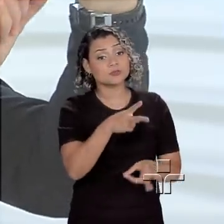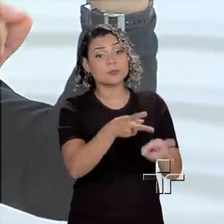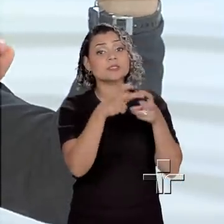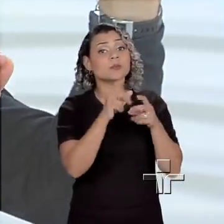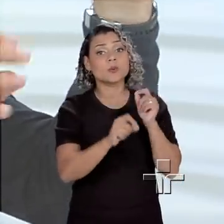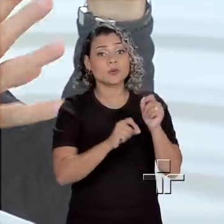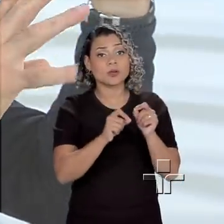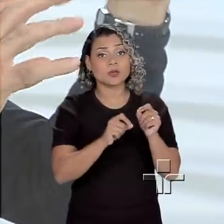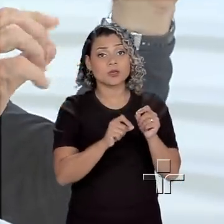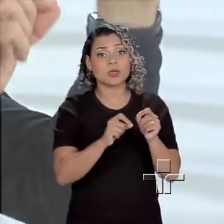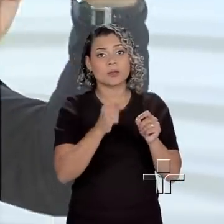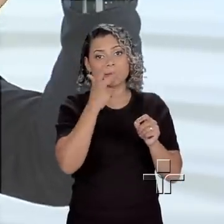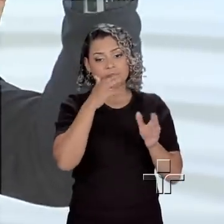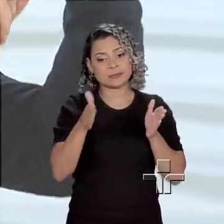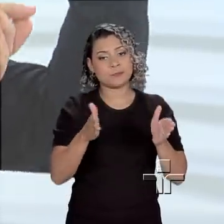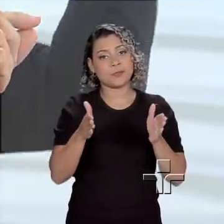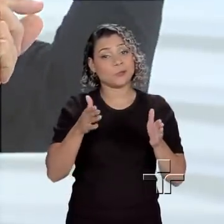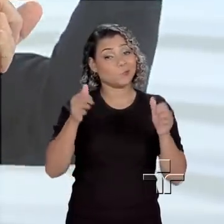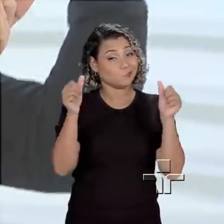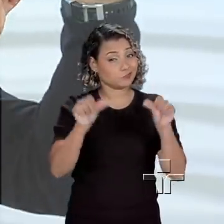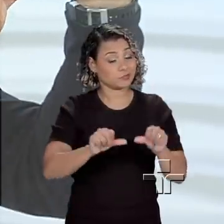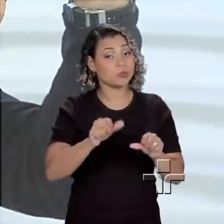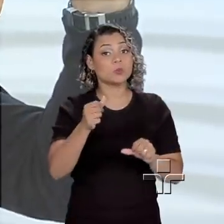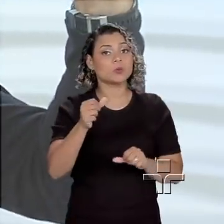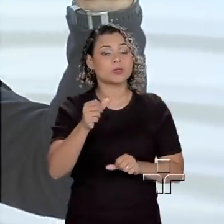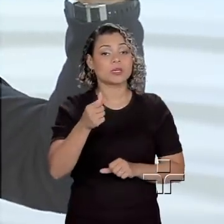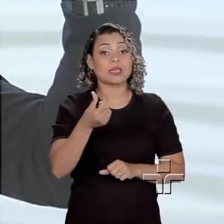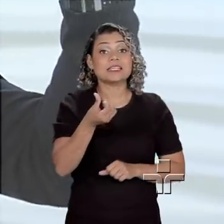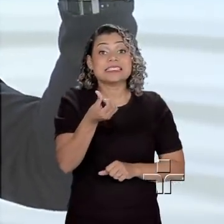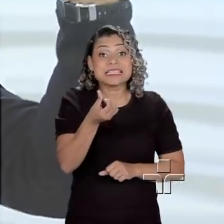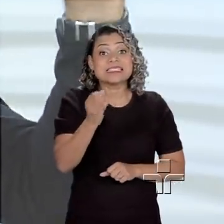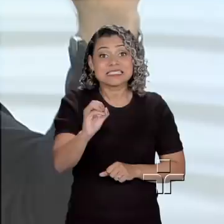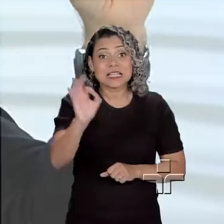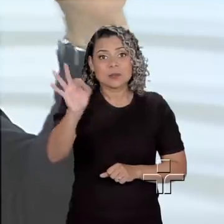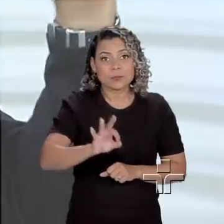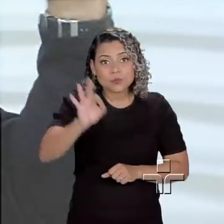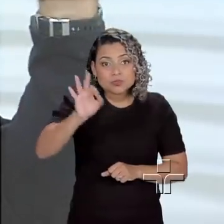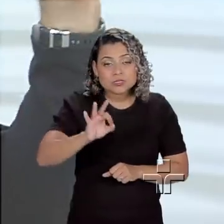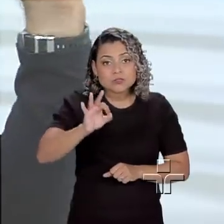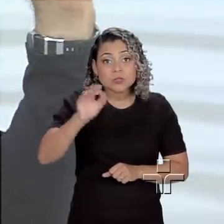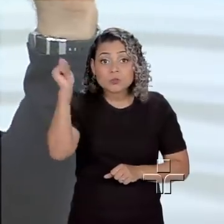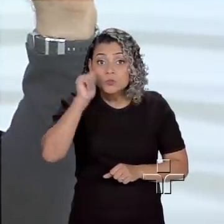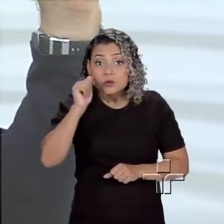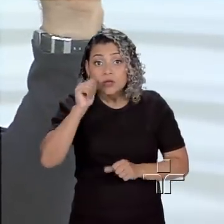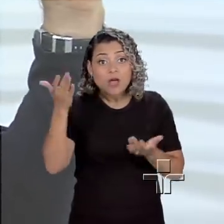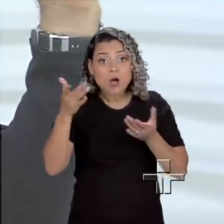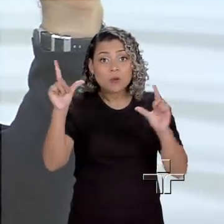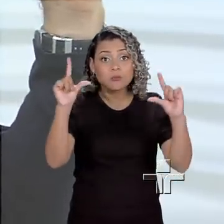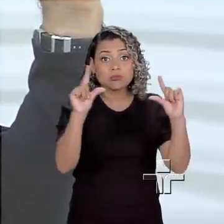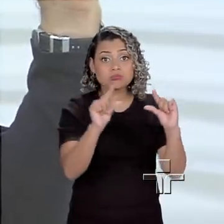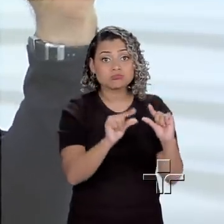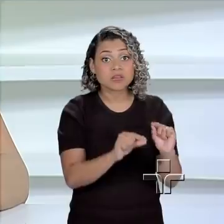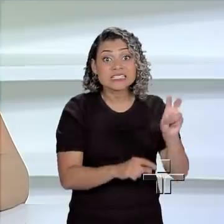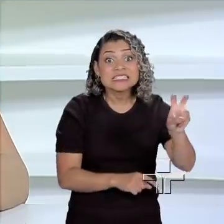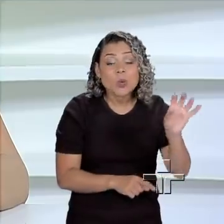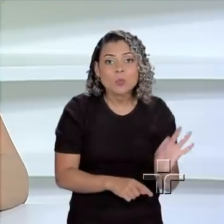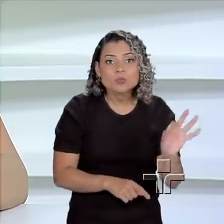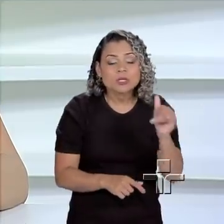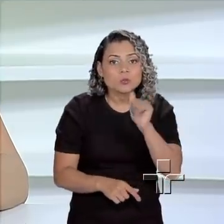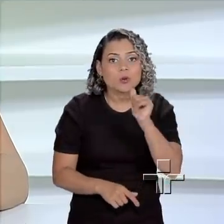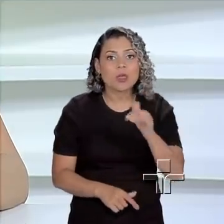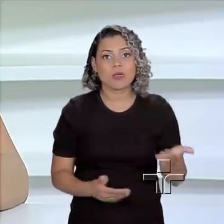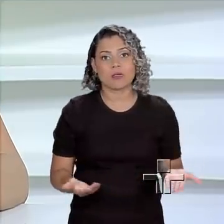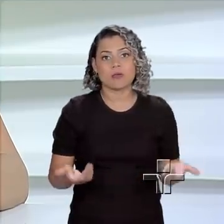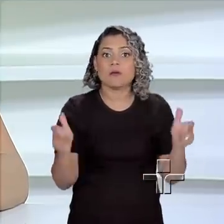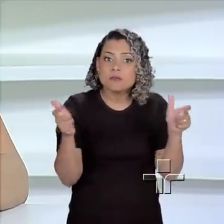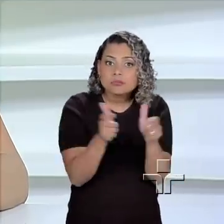no período mais negro, há 10 anos atrás, a gente saiu de 60% de mulheres para 5% de mulheres nos cursos de tecnologia. E agora,